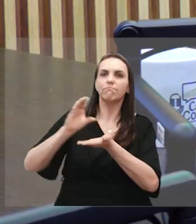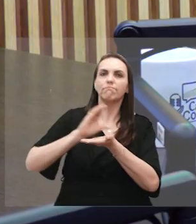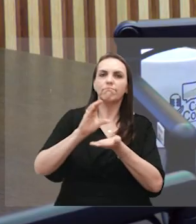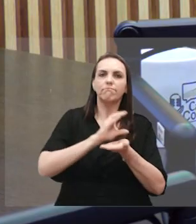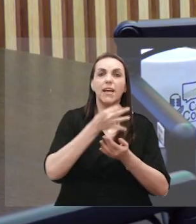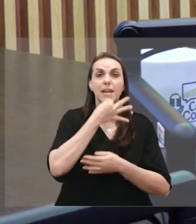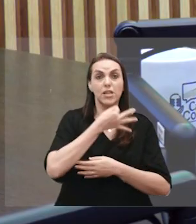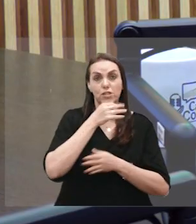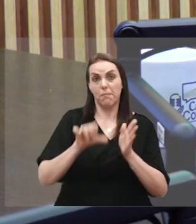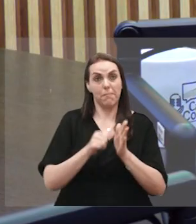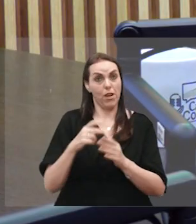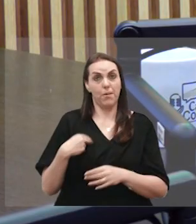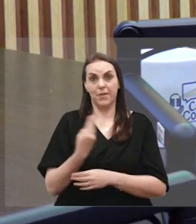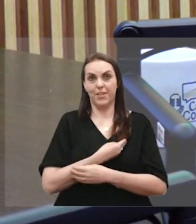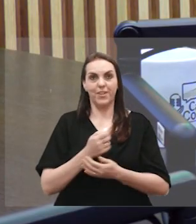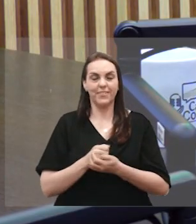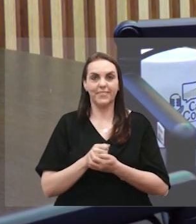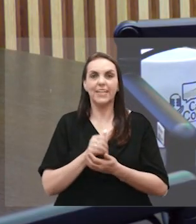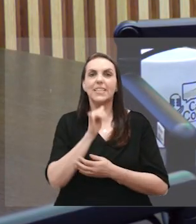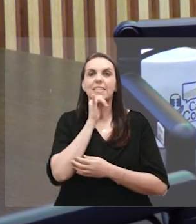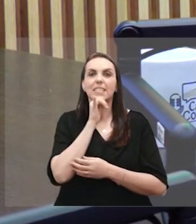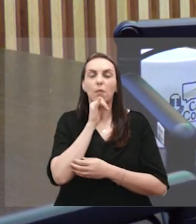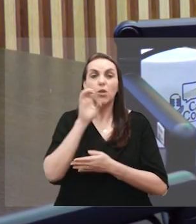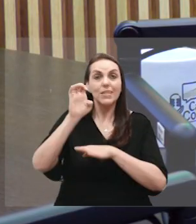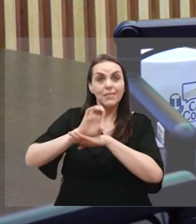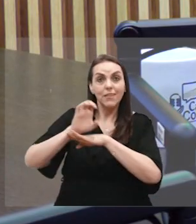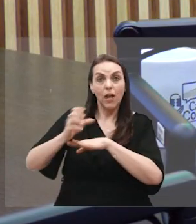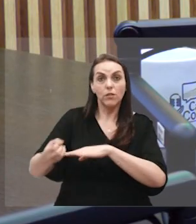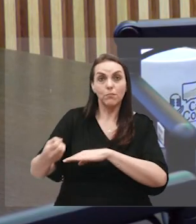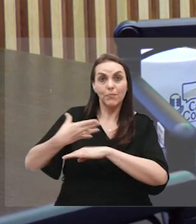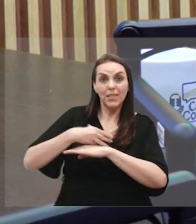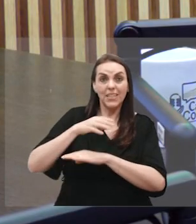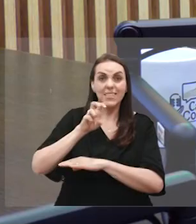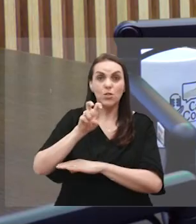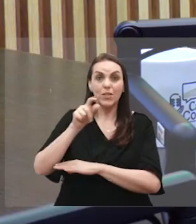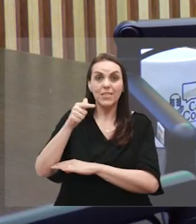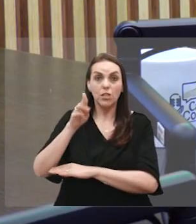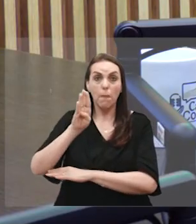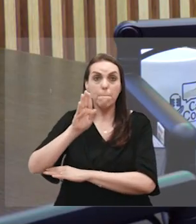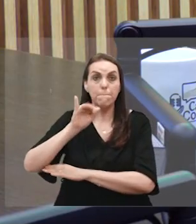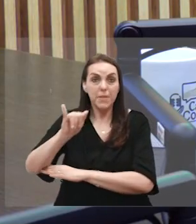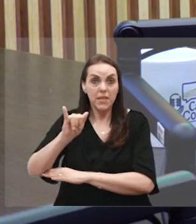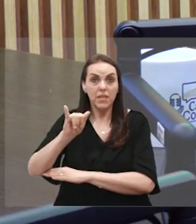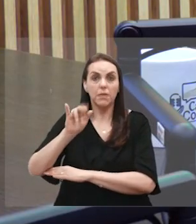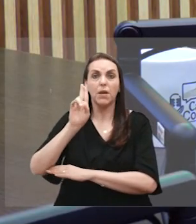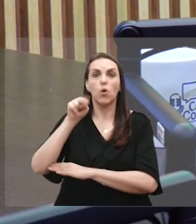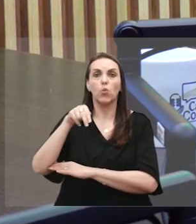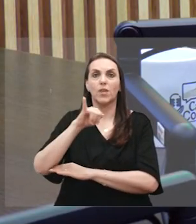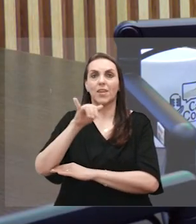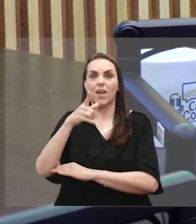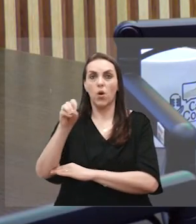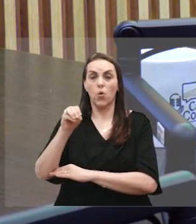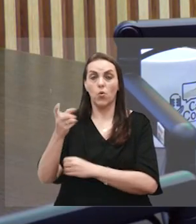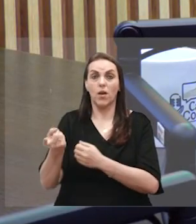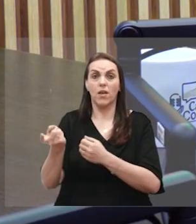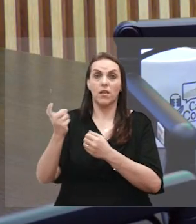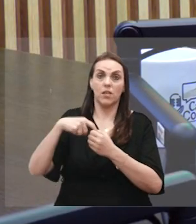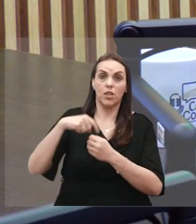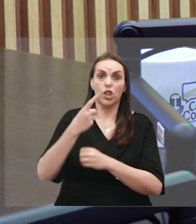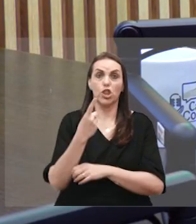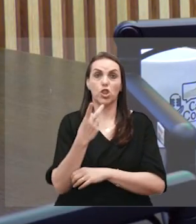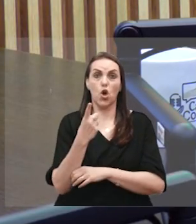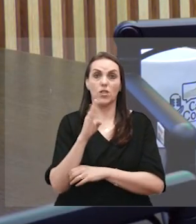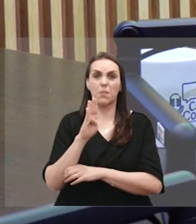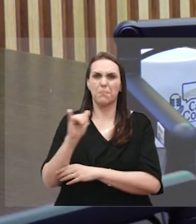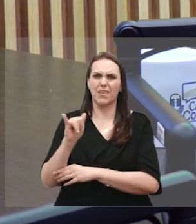Sul, vai ser melhor para nós. Por exemplo, a gente manda, o estado inteiro manda 57 bilhões para a União e a gente recebe 12